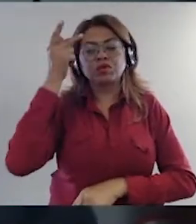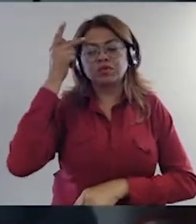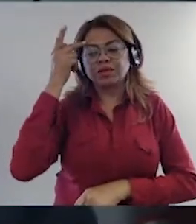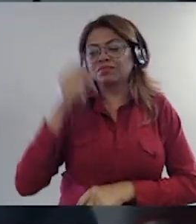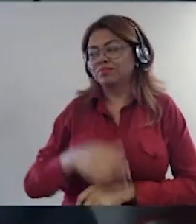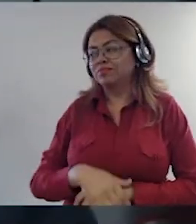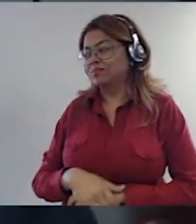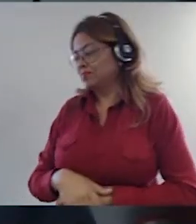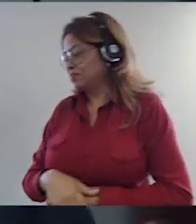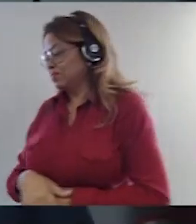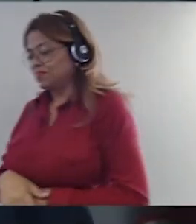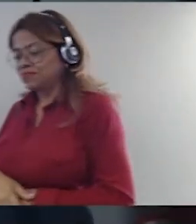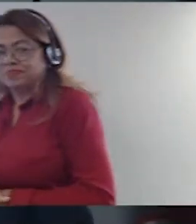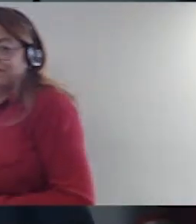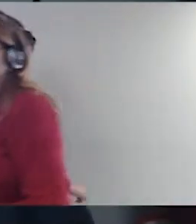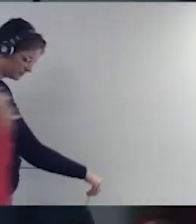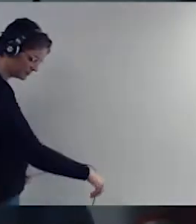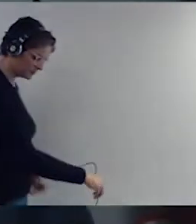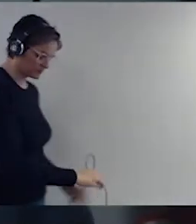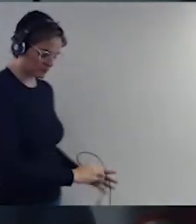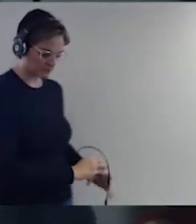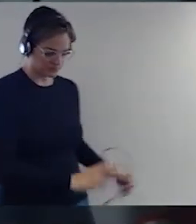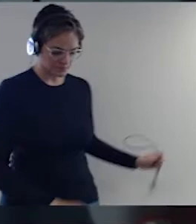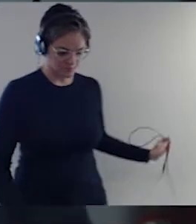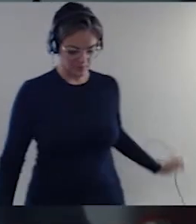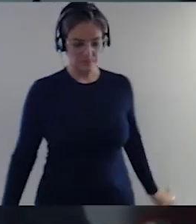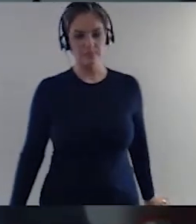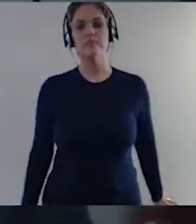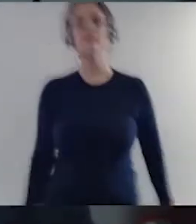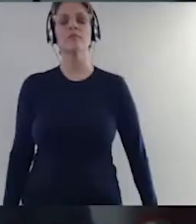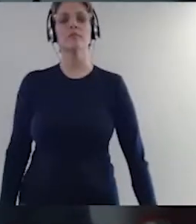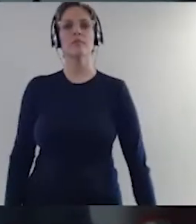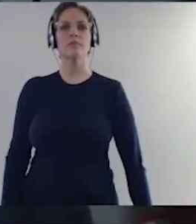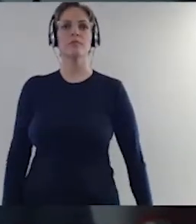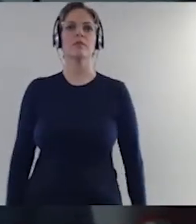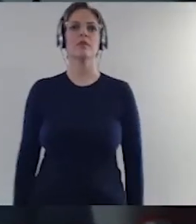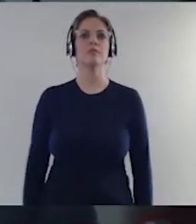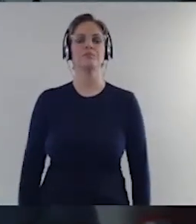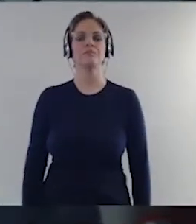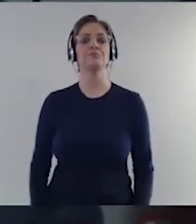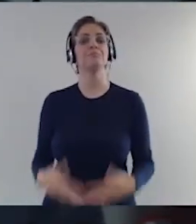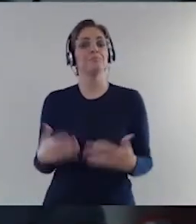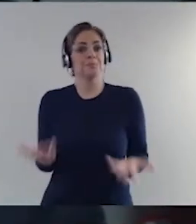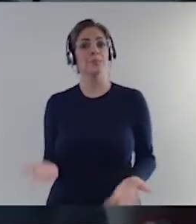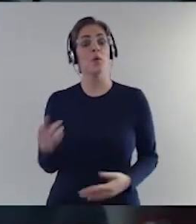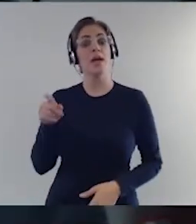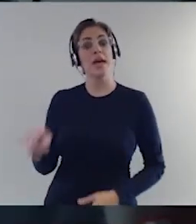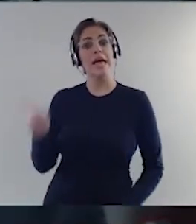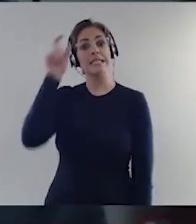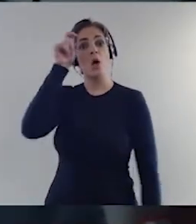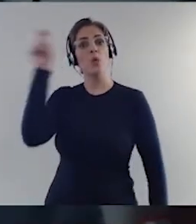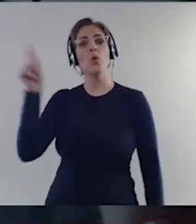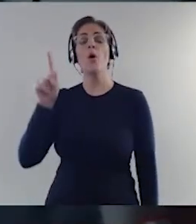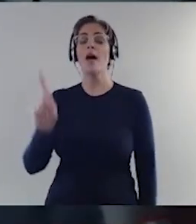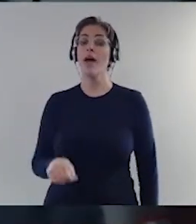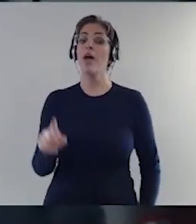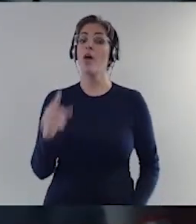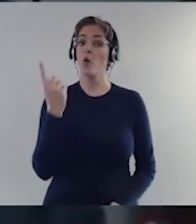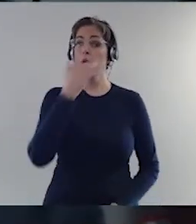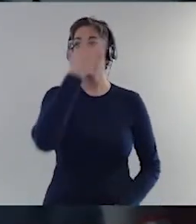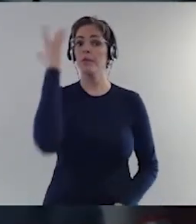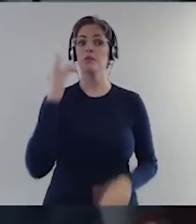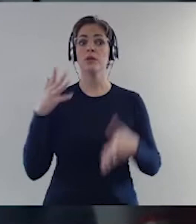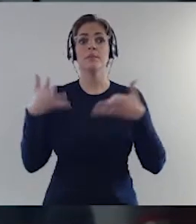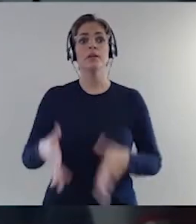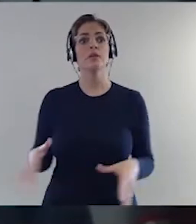seu pós-doutoramento em Torino, na Itália, e ele é um dos autores, é um dos elaboradores, fez parte